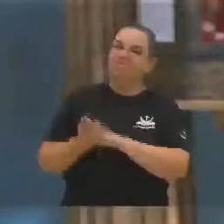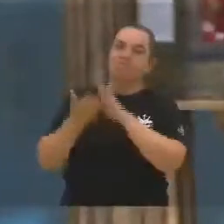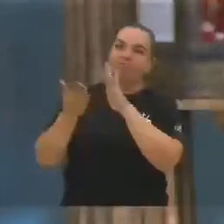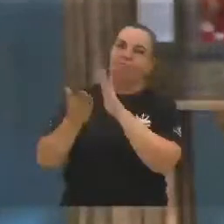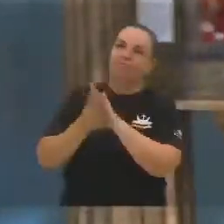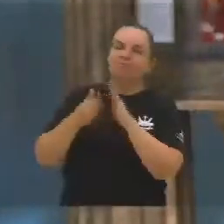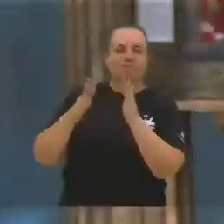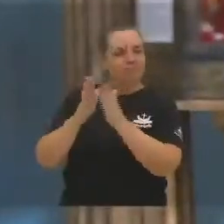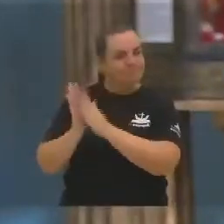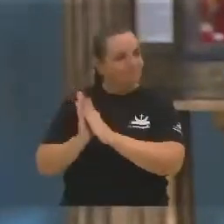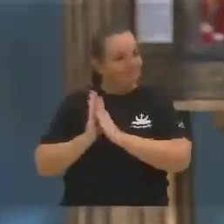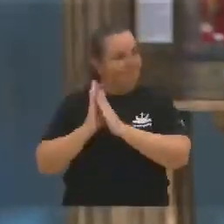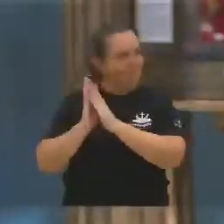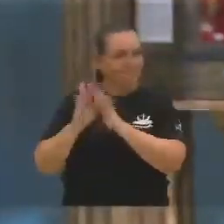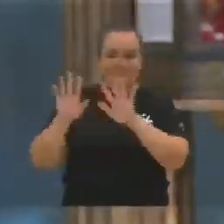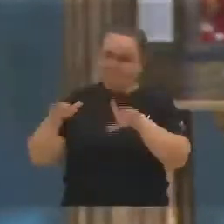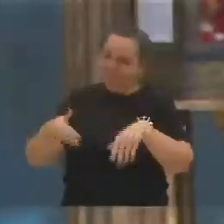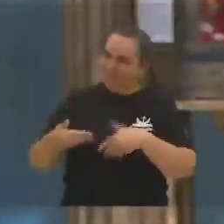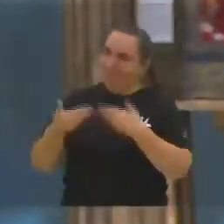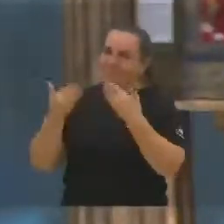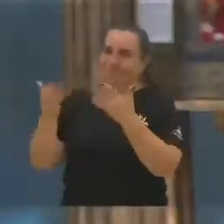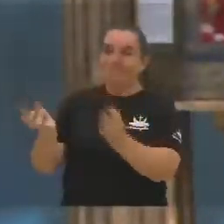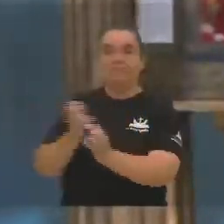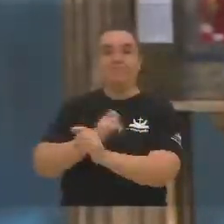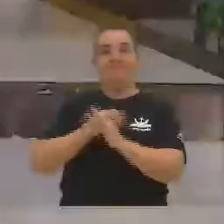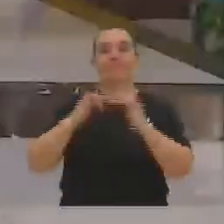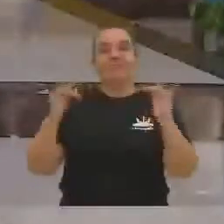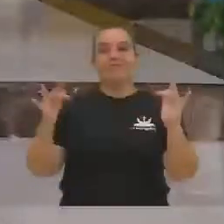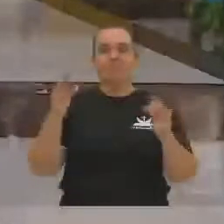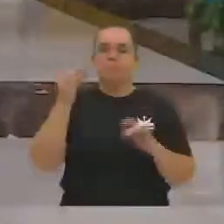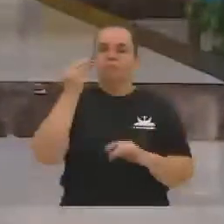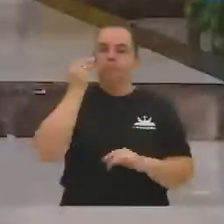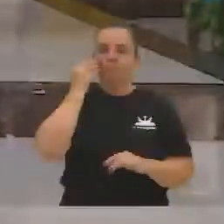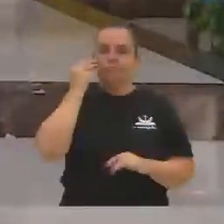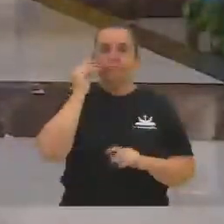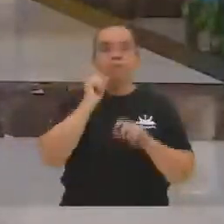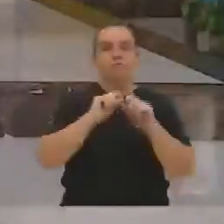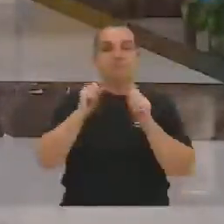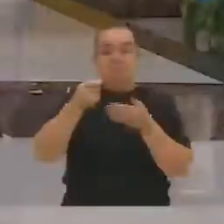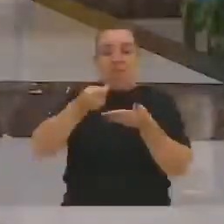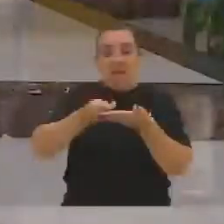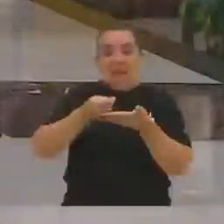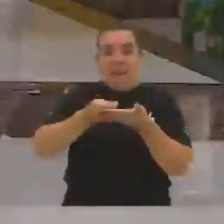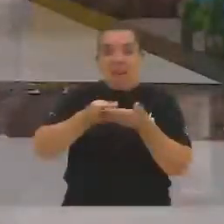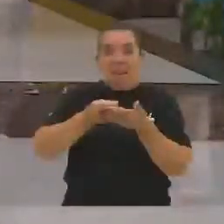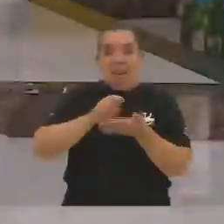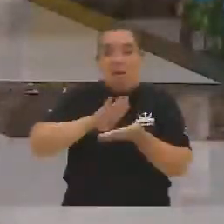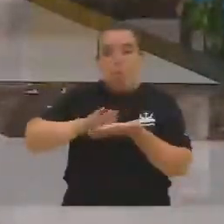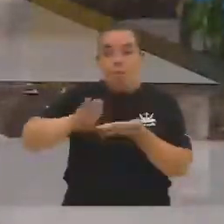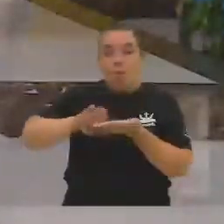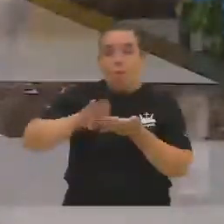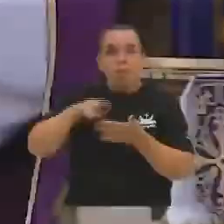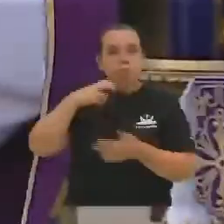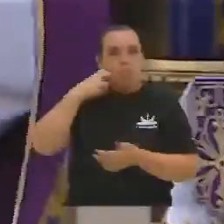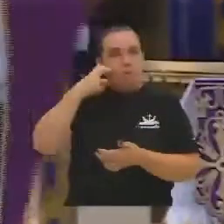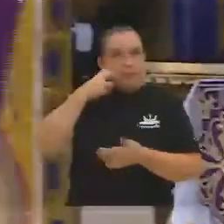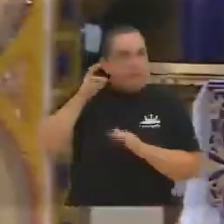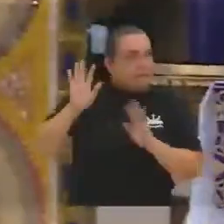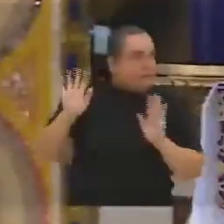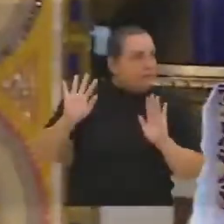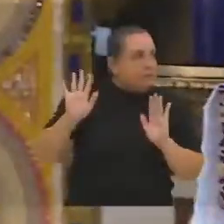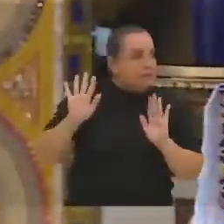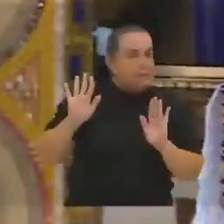a adoração, a entrega, a glória, para tentarmos assim pagar a nossa vergonha, sabe?